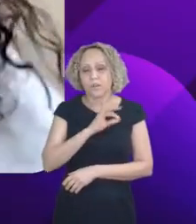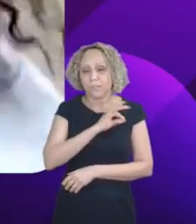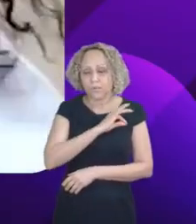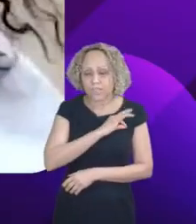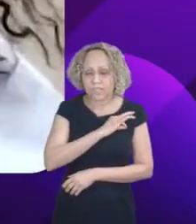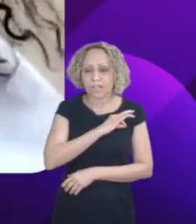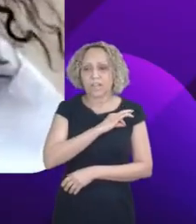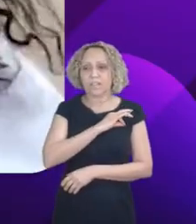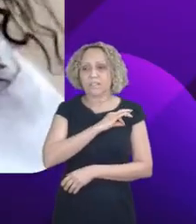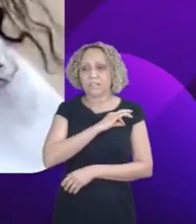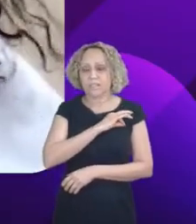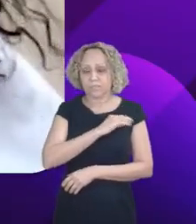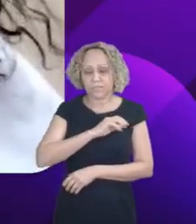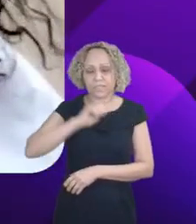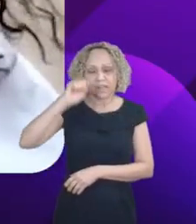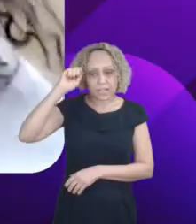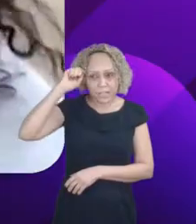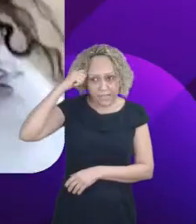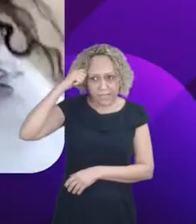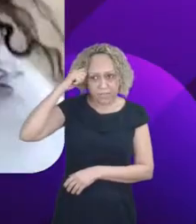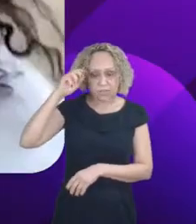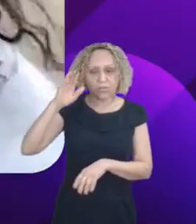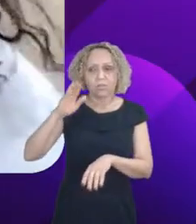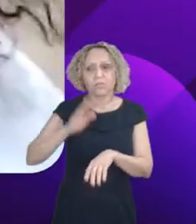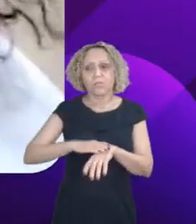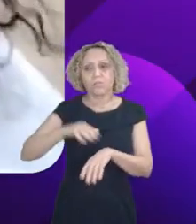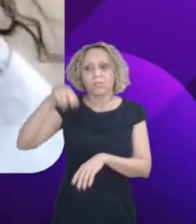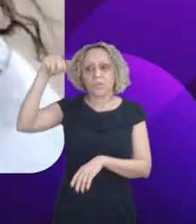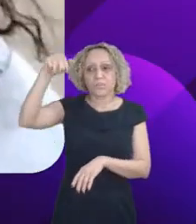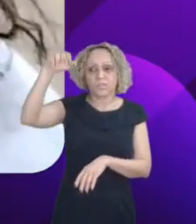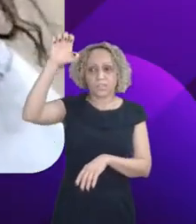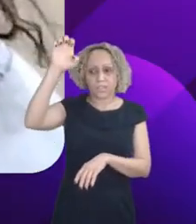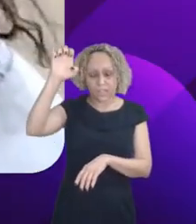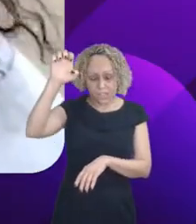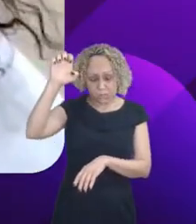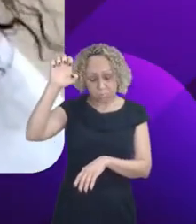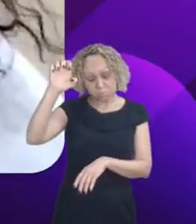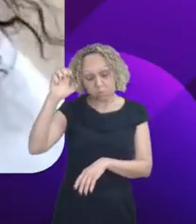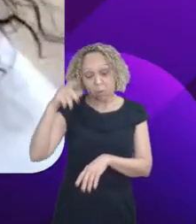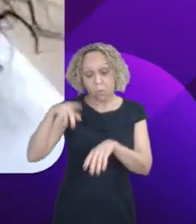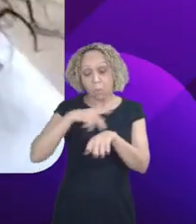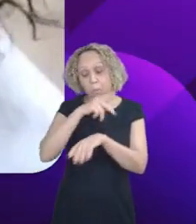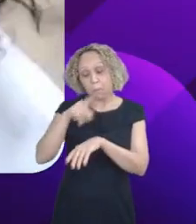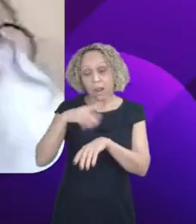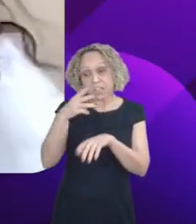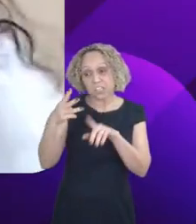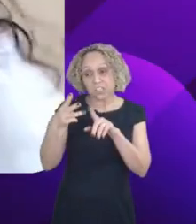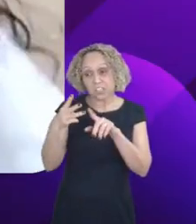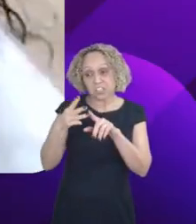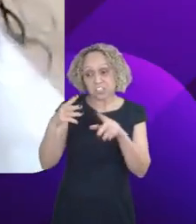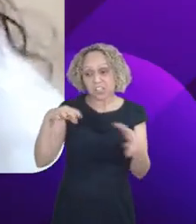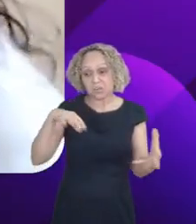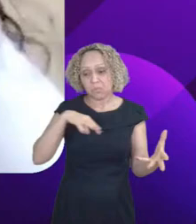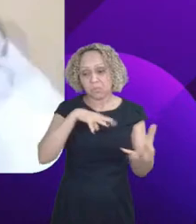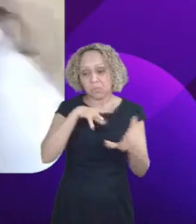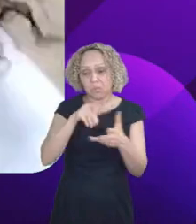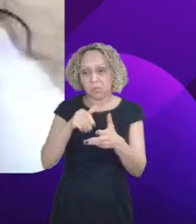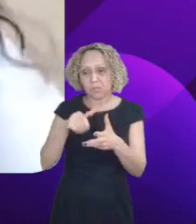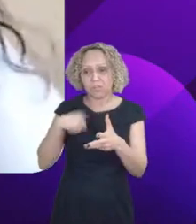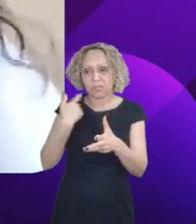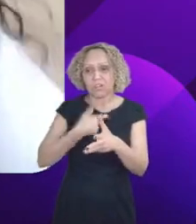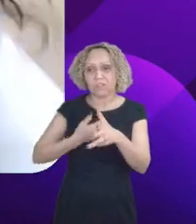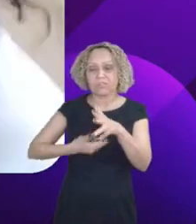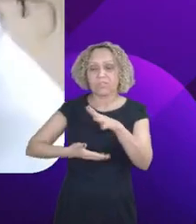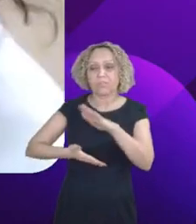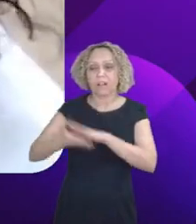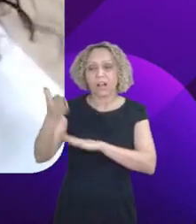do Nordeste, país dito de terceiro mundo, indo a Londres para dialogar com a